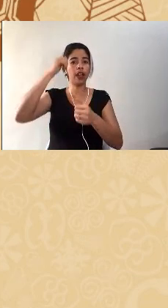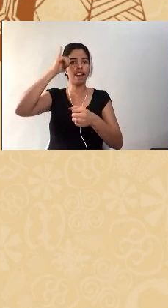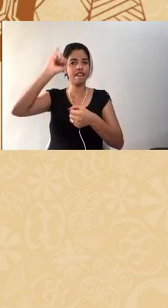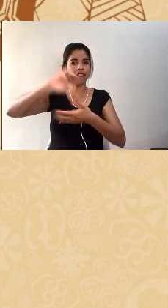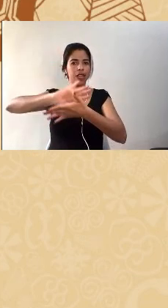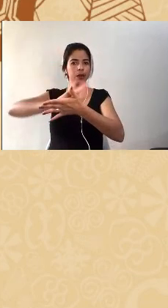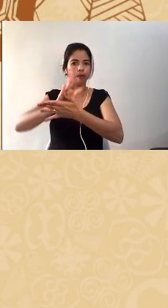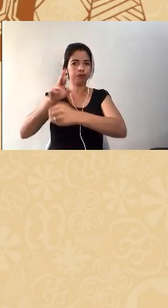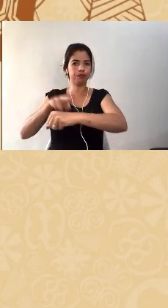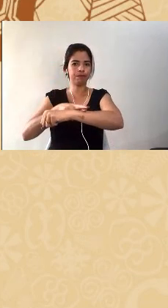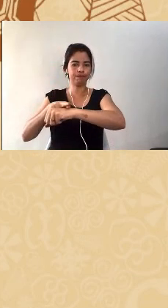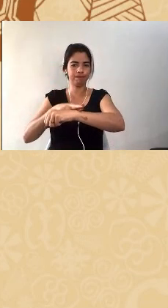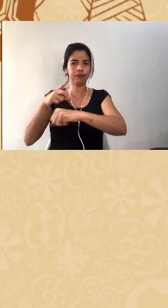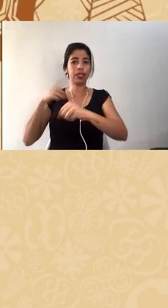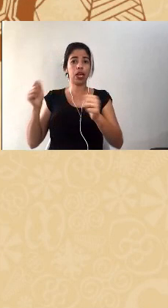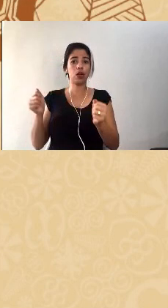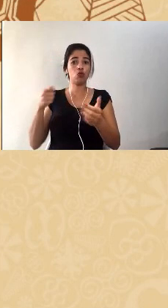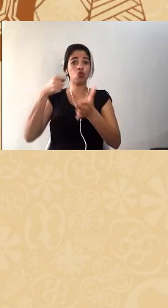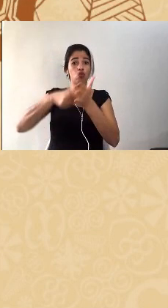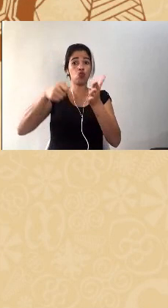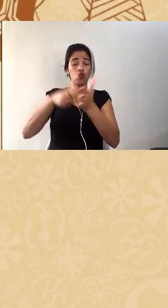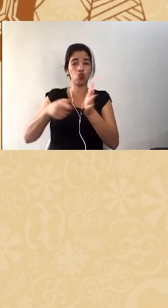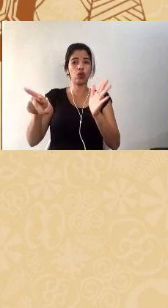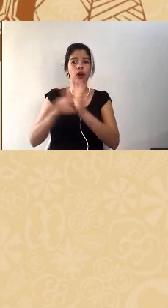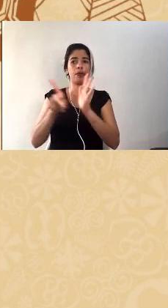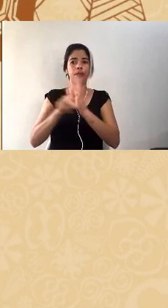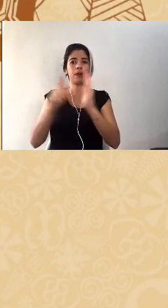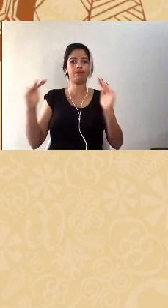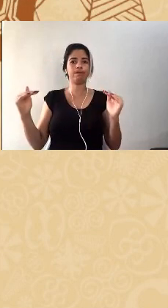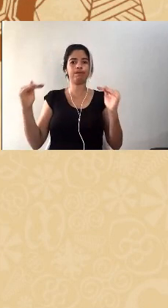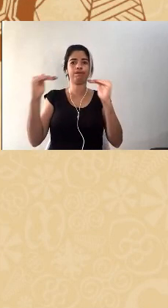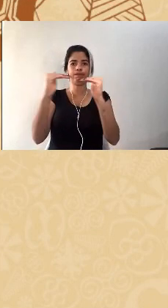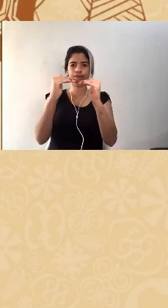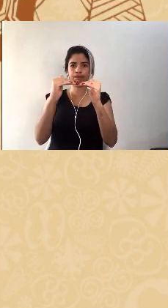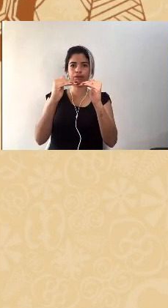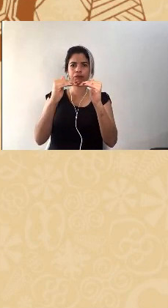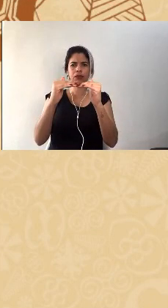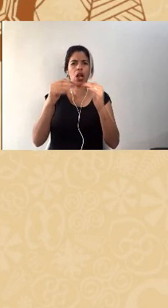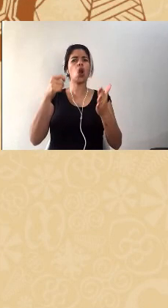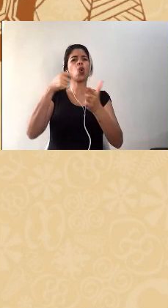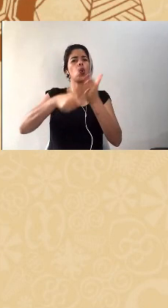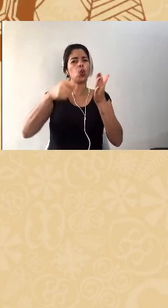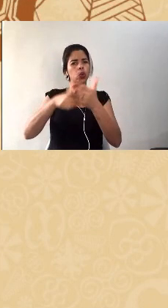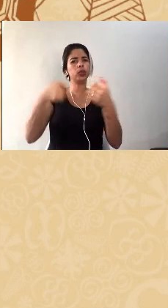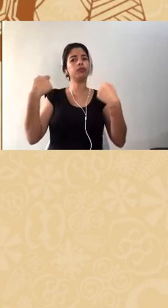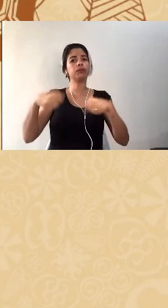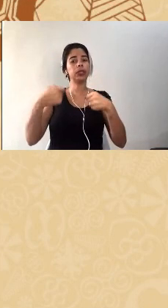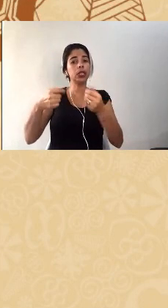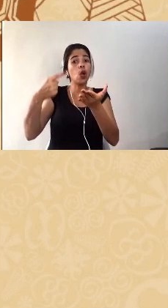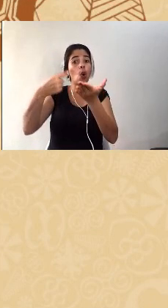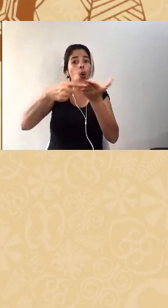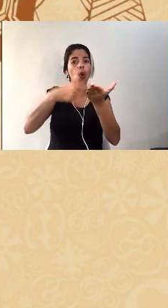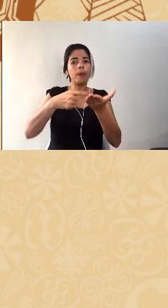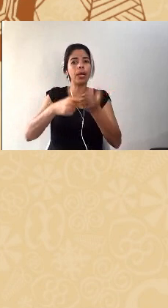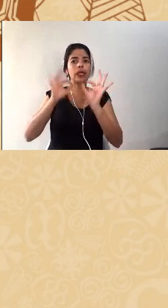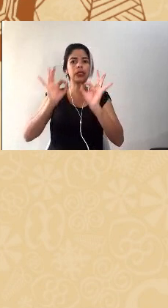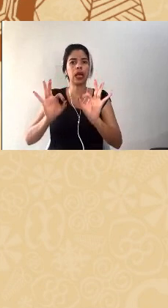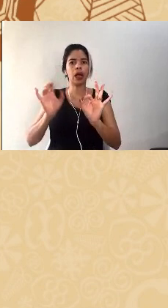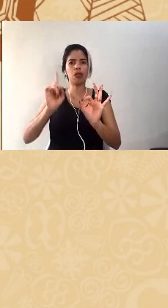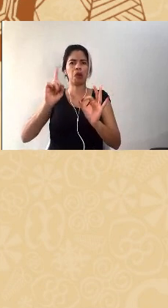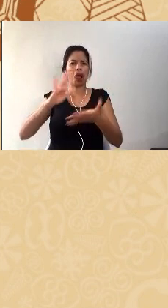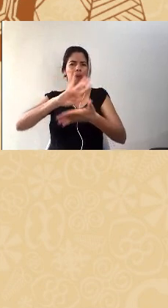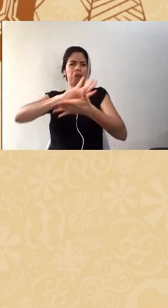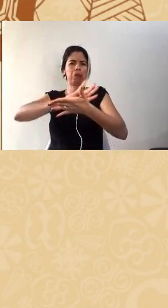revolucionária anticapitalista. Então, aqui não vai hierarquizar as lutas, mas vai dizer que elas precisariam ser combinadas. A gente pode até dizer